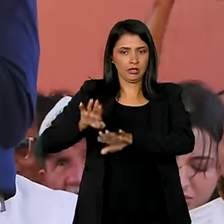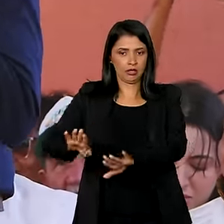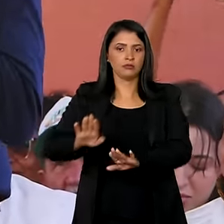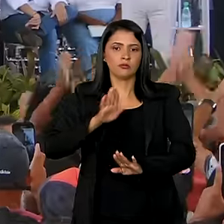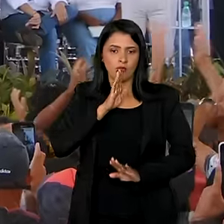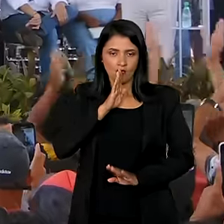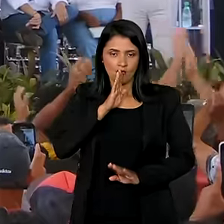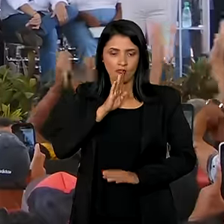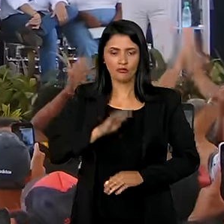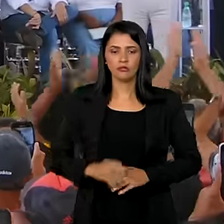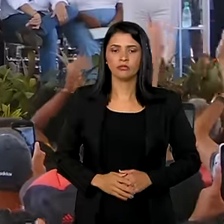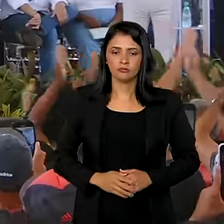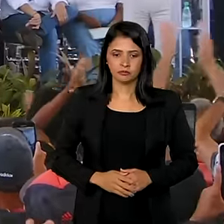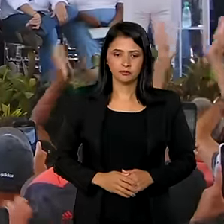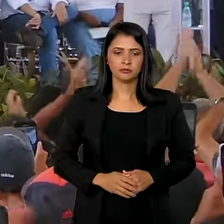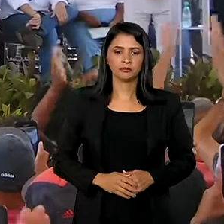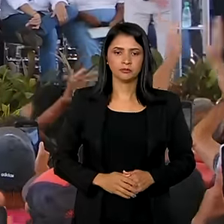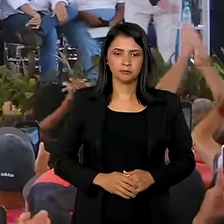quietinho.